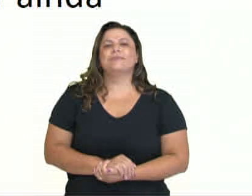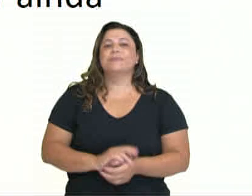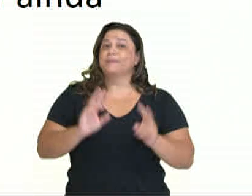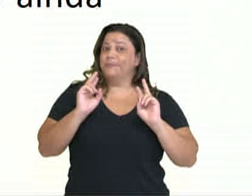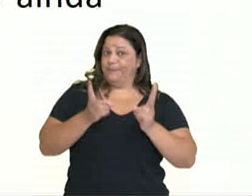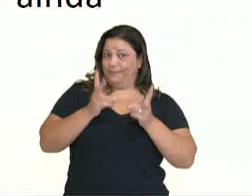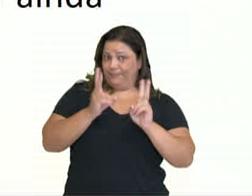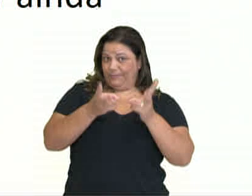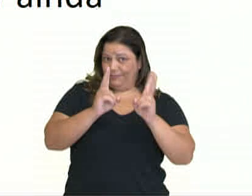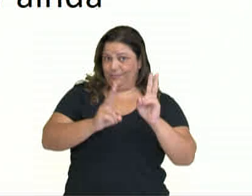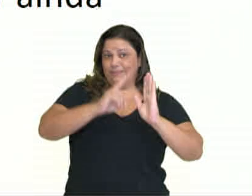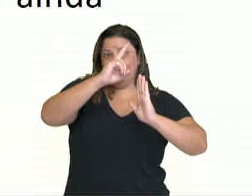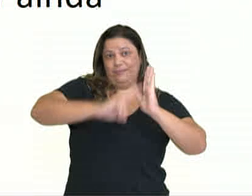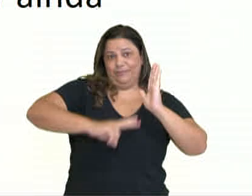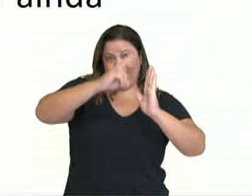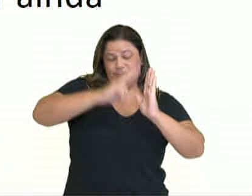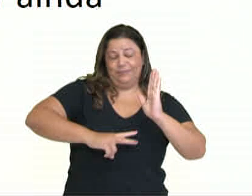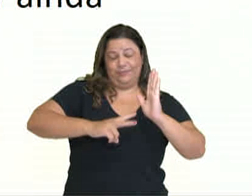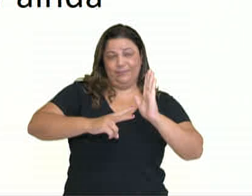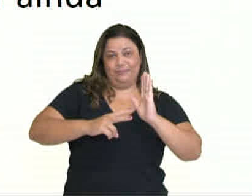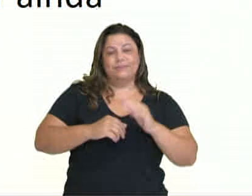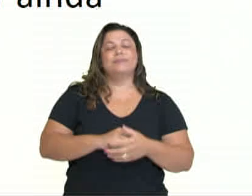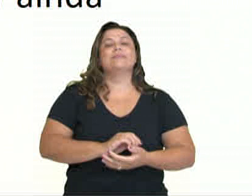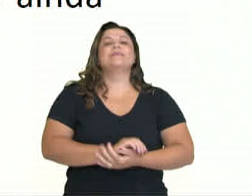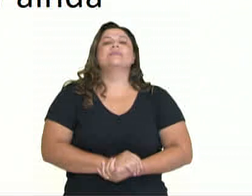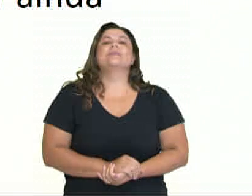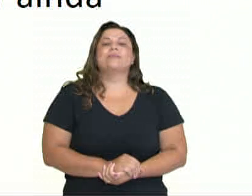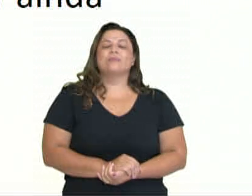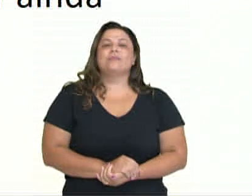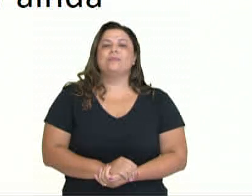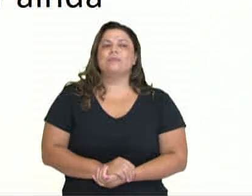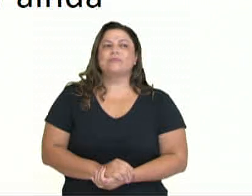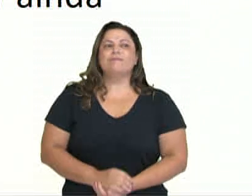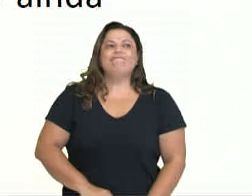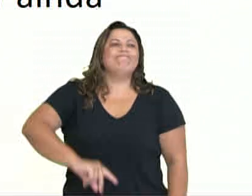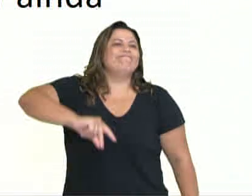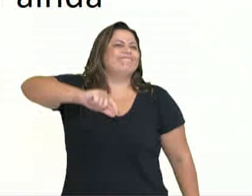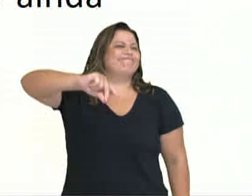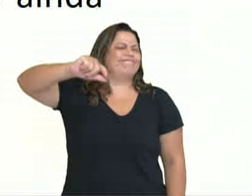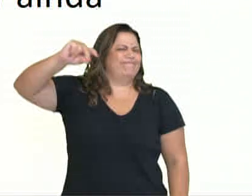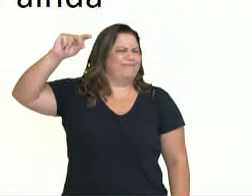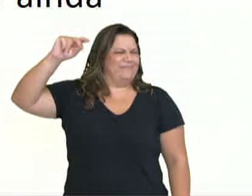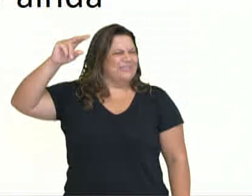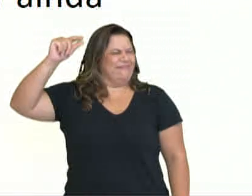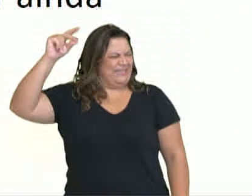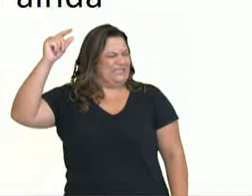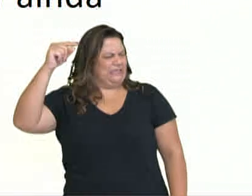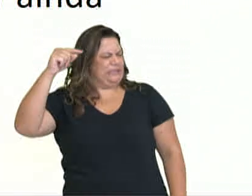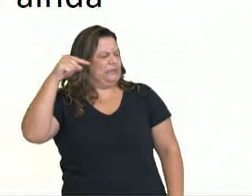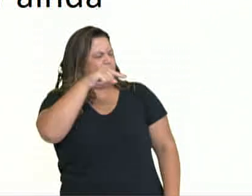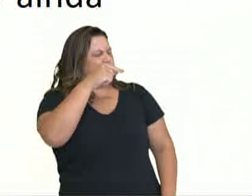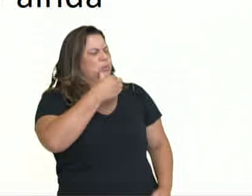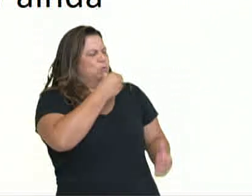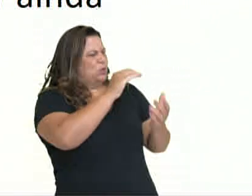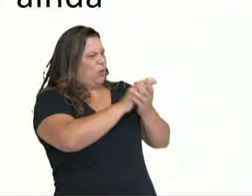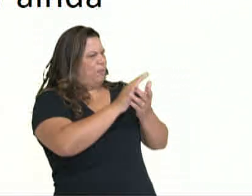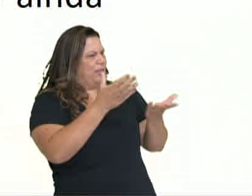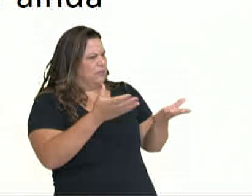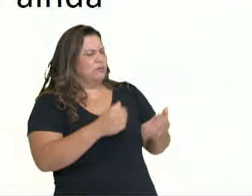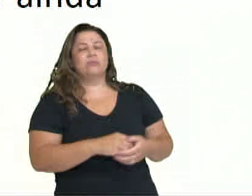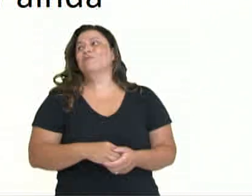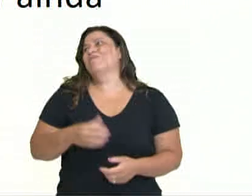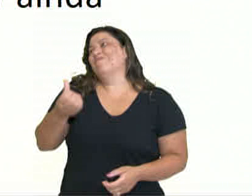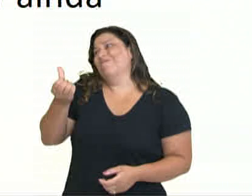Continuando a leitura, acompanhe aqui com a prof o texto. Há muito tempo que seu marido, faz uns 6